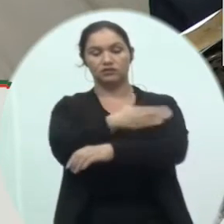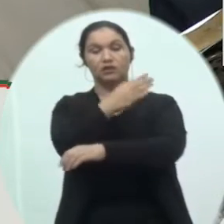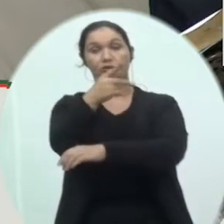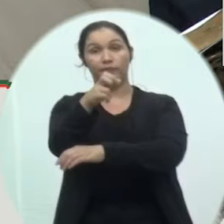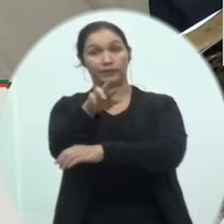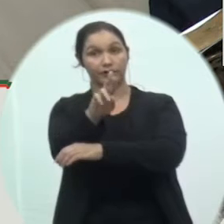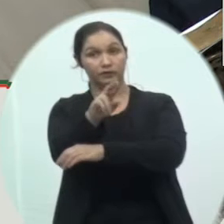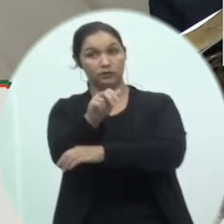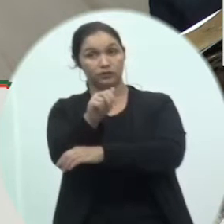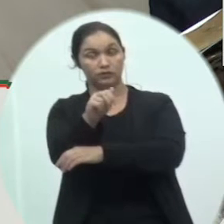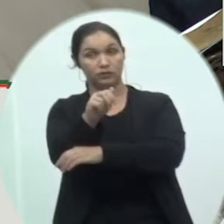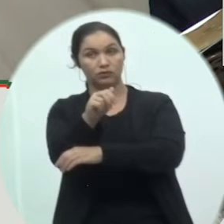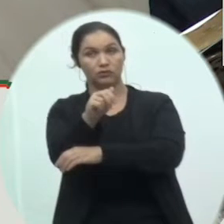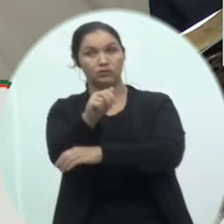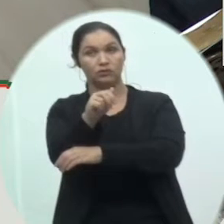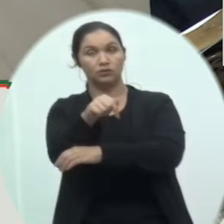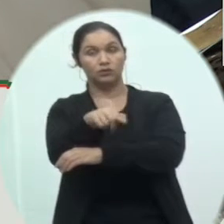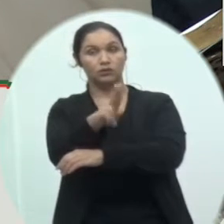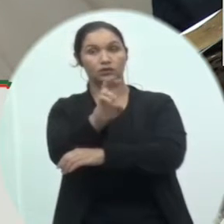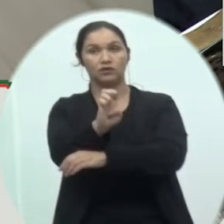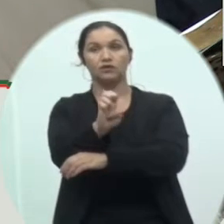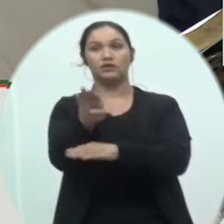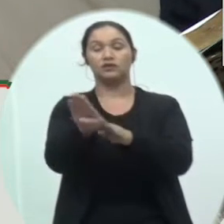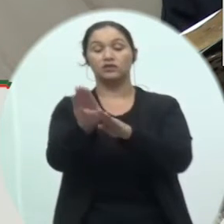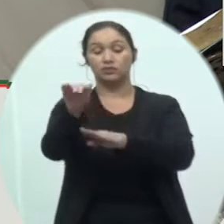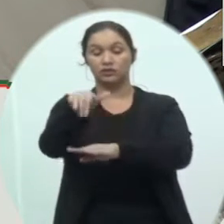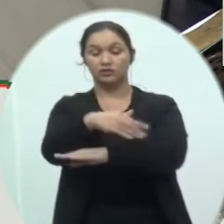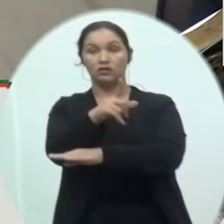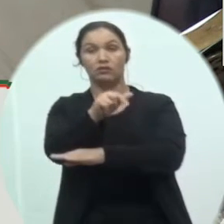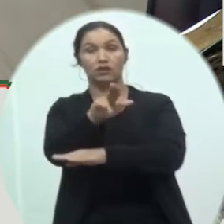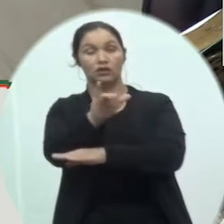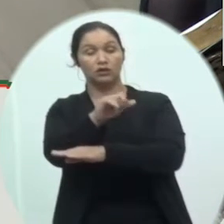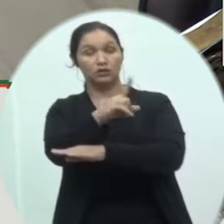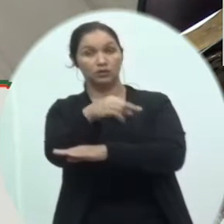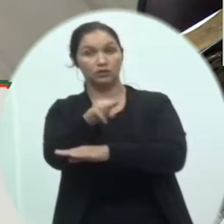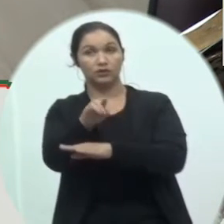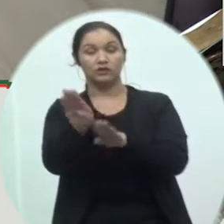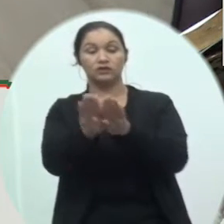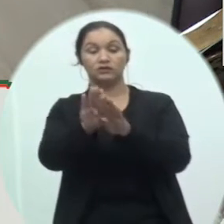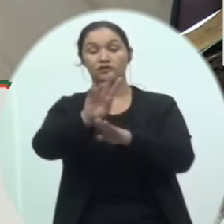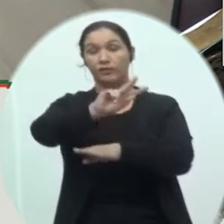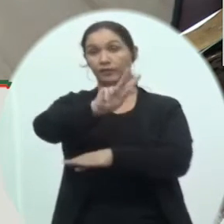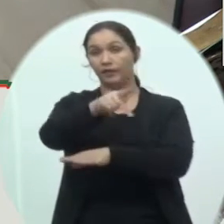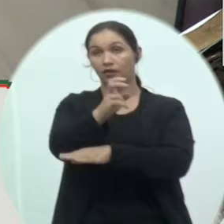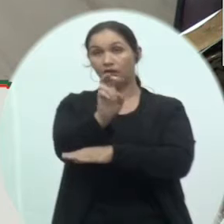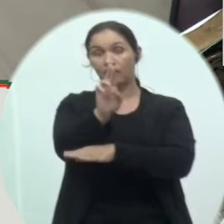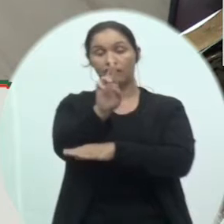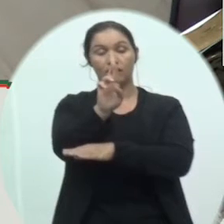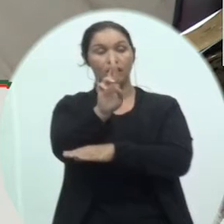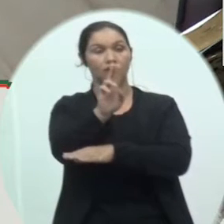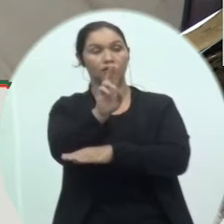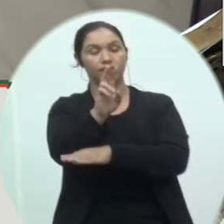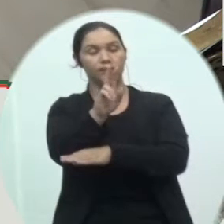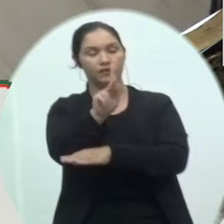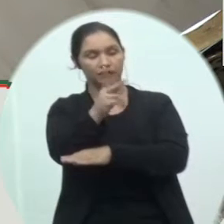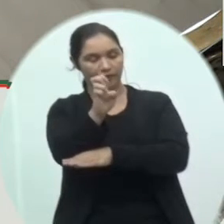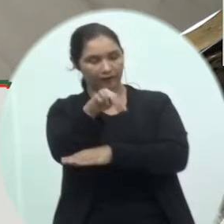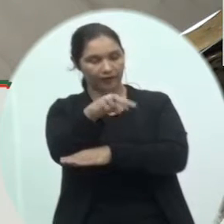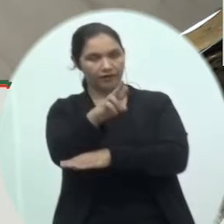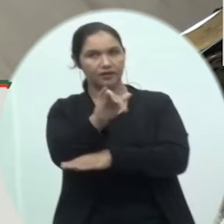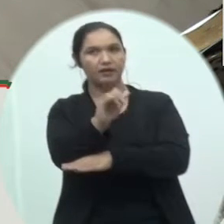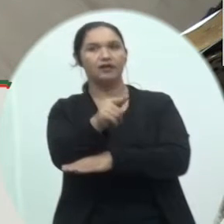Peruque e das ruas Luiz José Mariano, Henrique Borsato e Luiz De